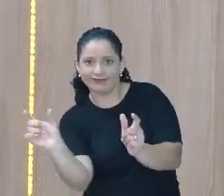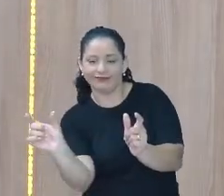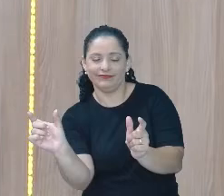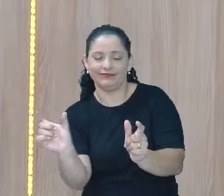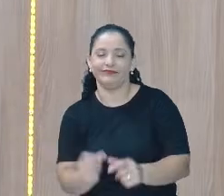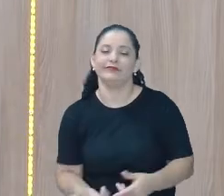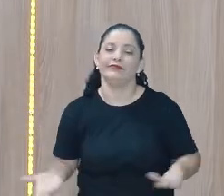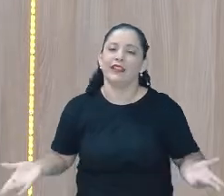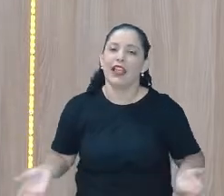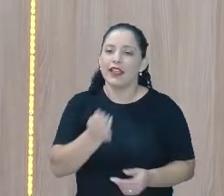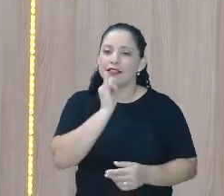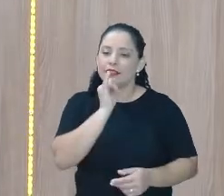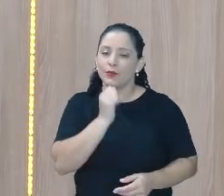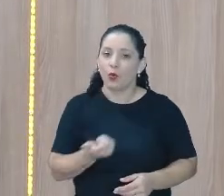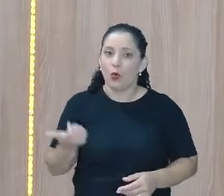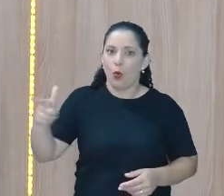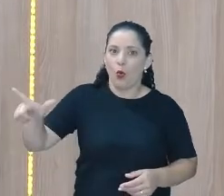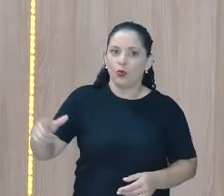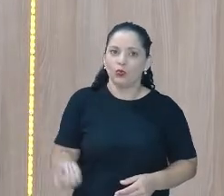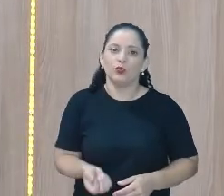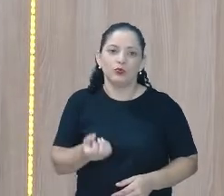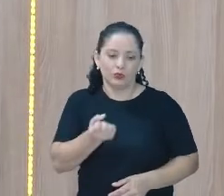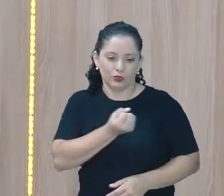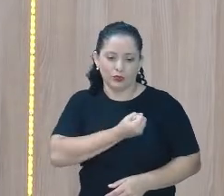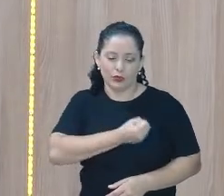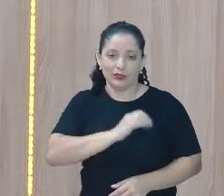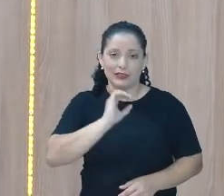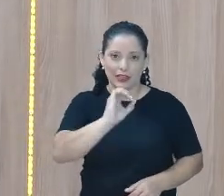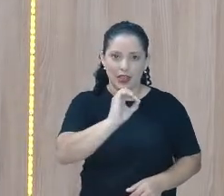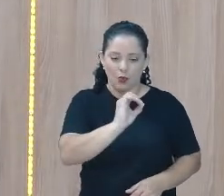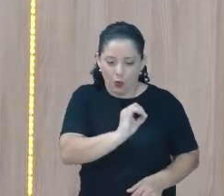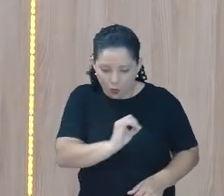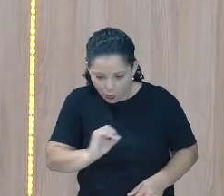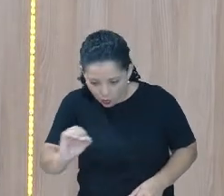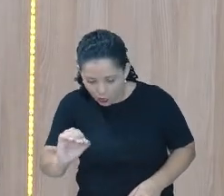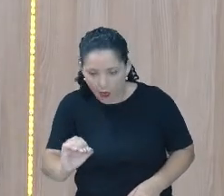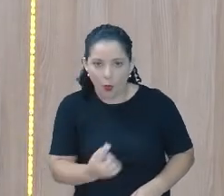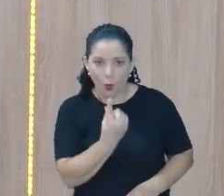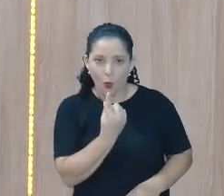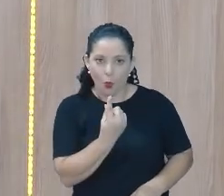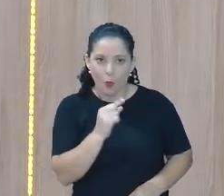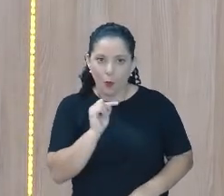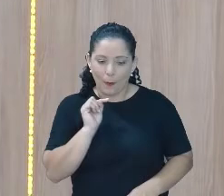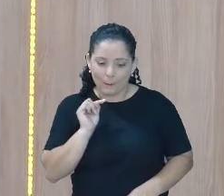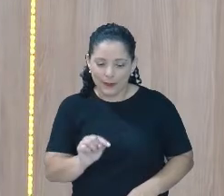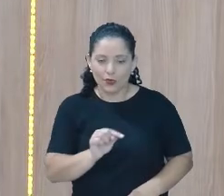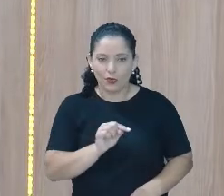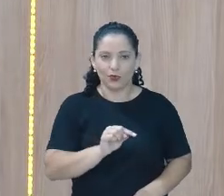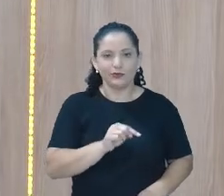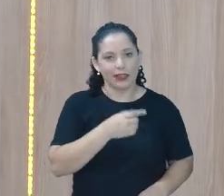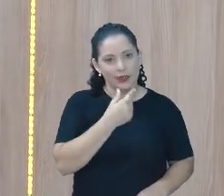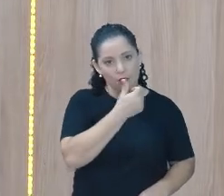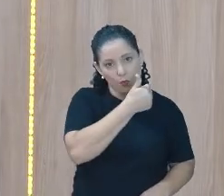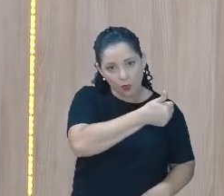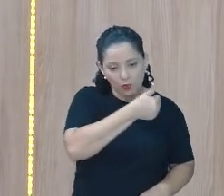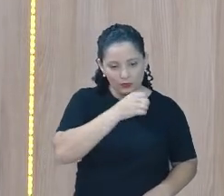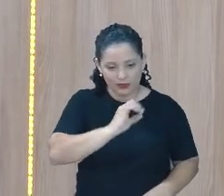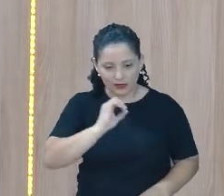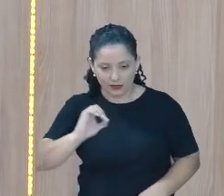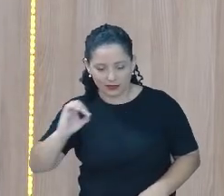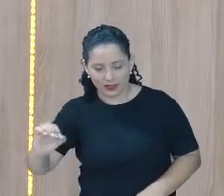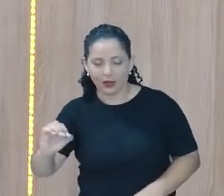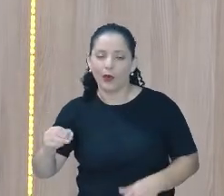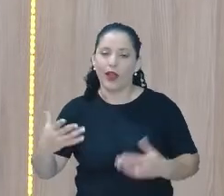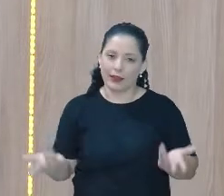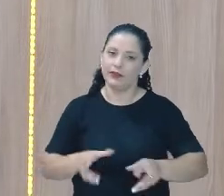se eu colocasse outro zero aqui, tá? No 100, tornando o número 1000, aí sim eu precisaria colocar um zero aqui